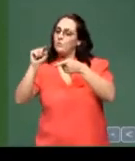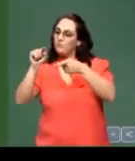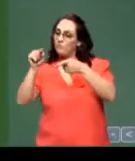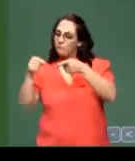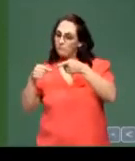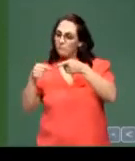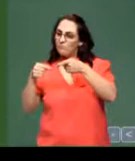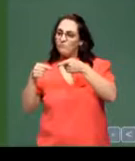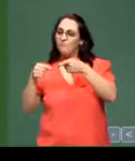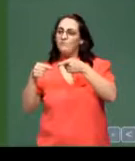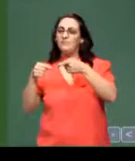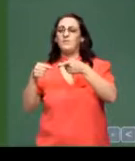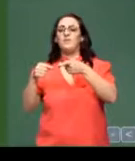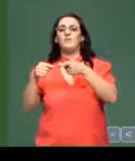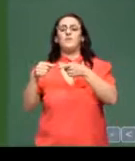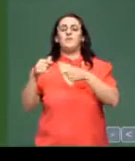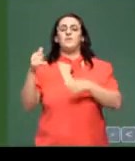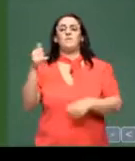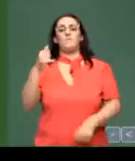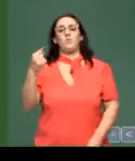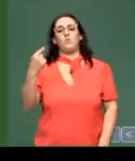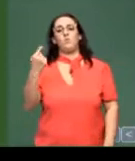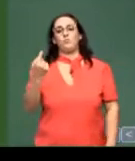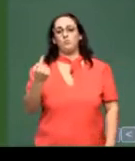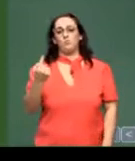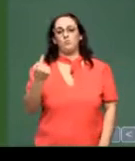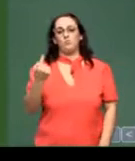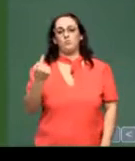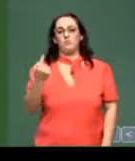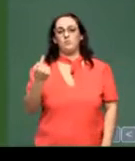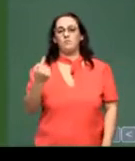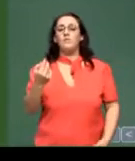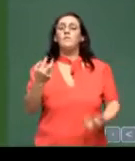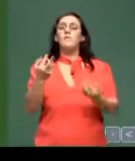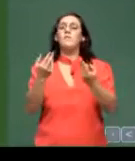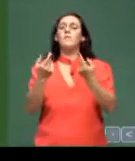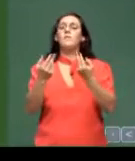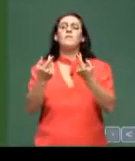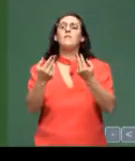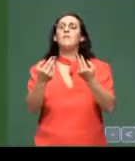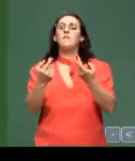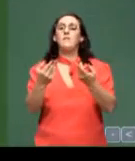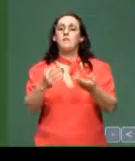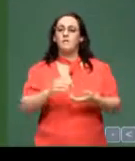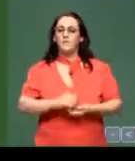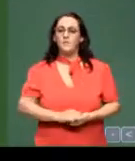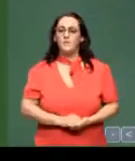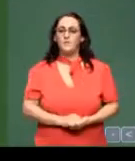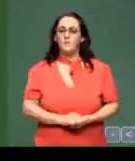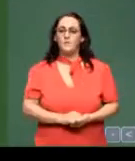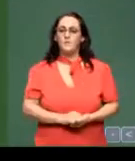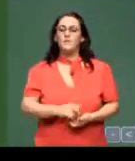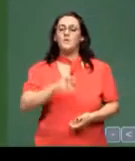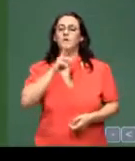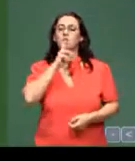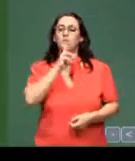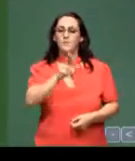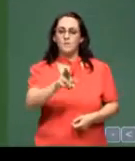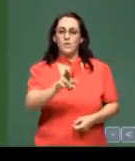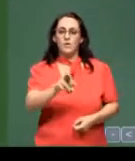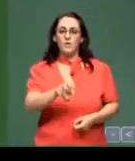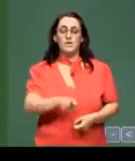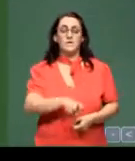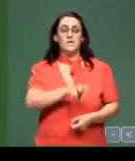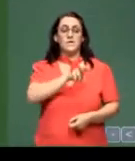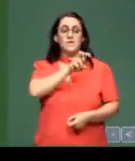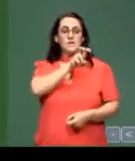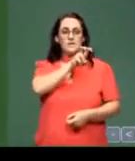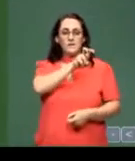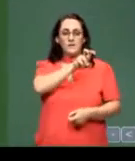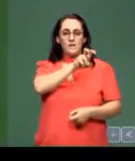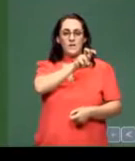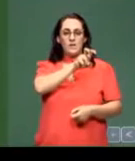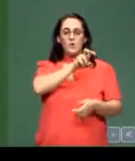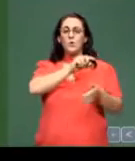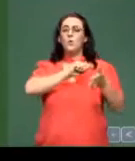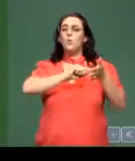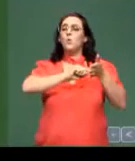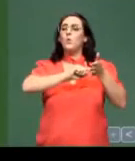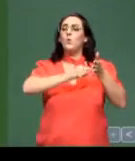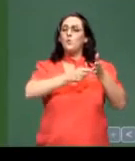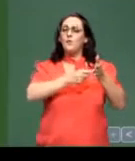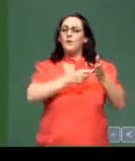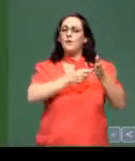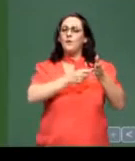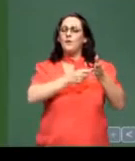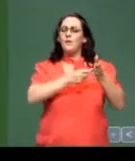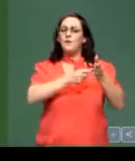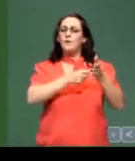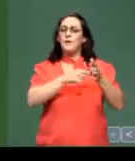vezes menos, menos 1, igual, vamos lá, 5 vezes, quanto que é menos